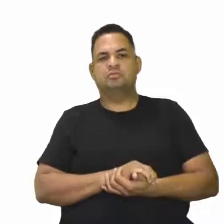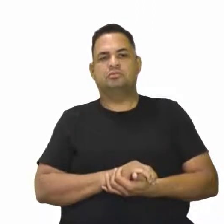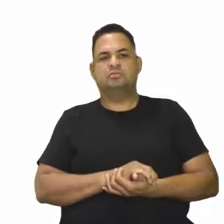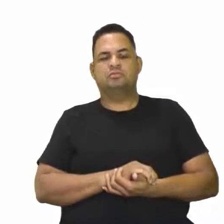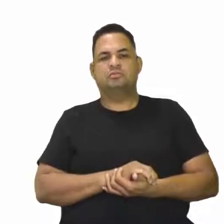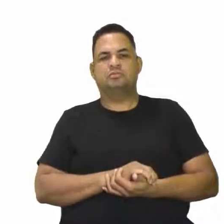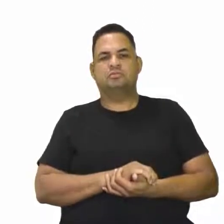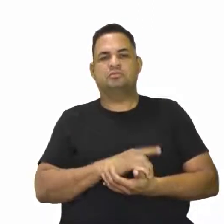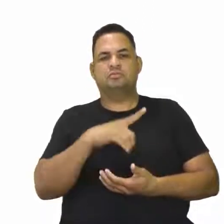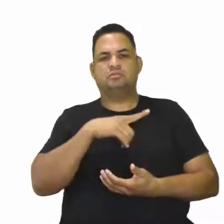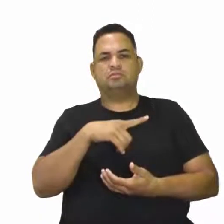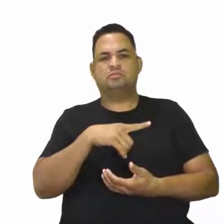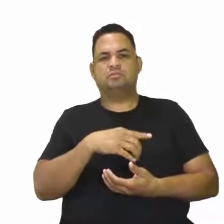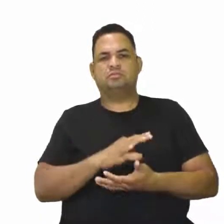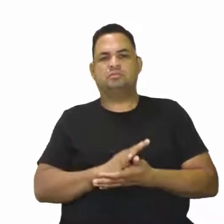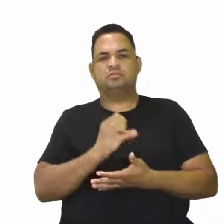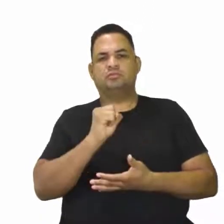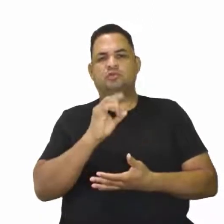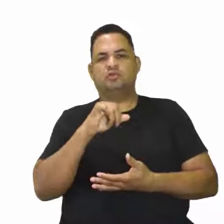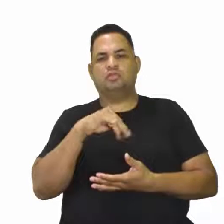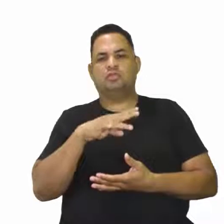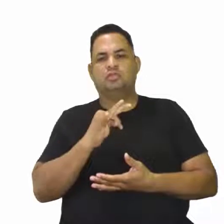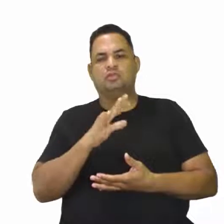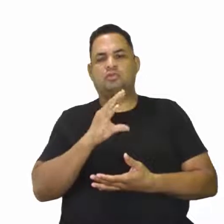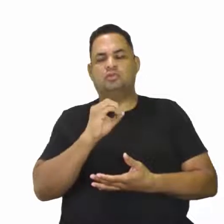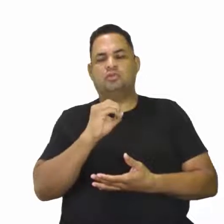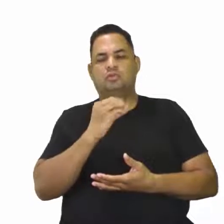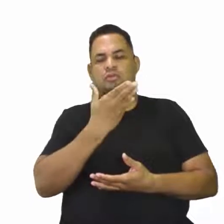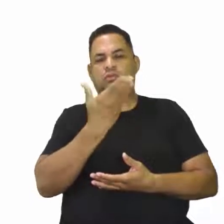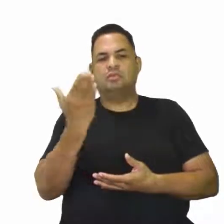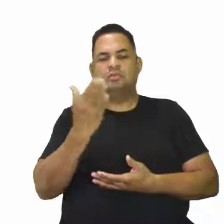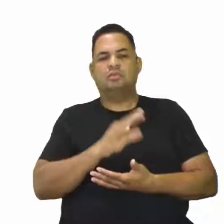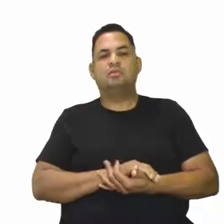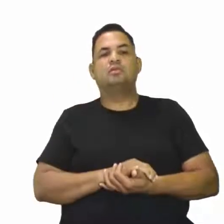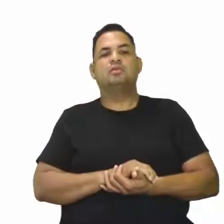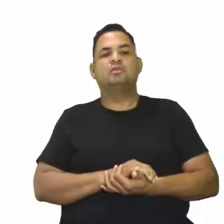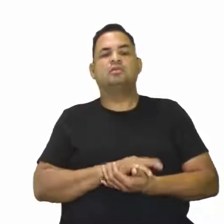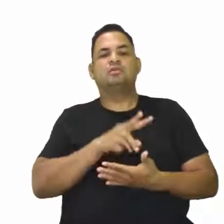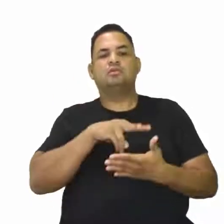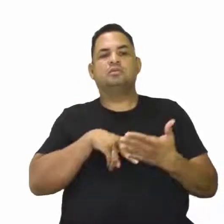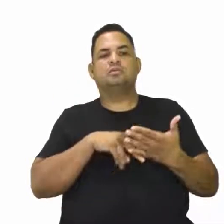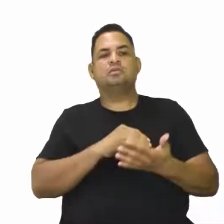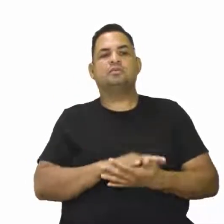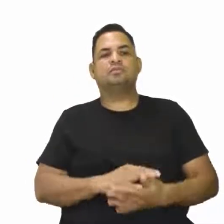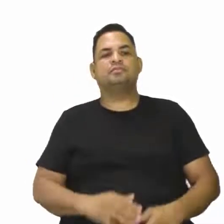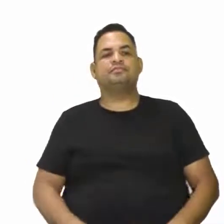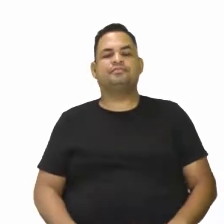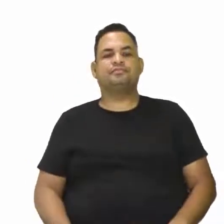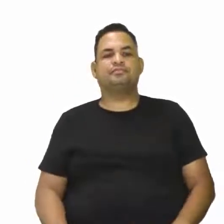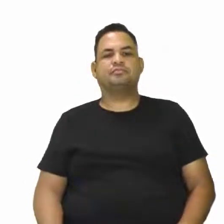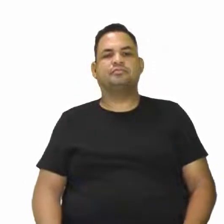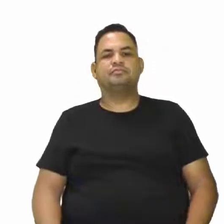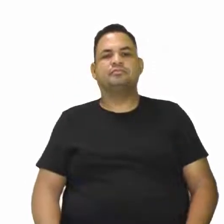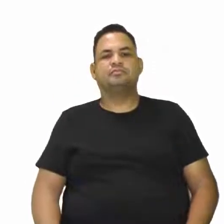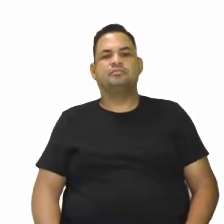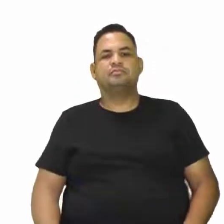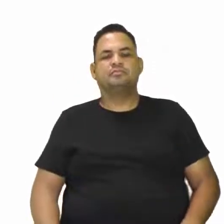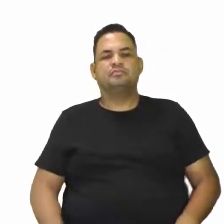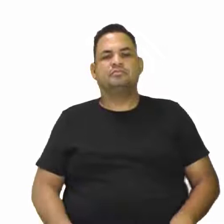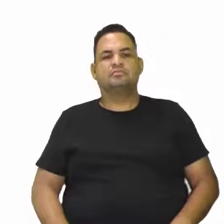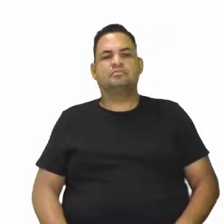questão 3, nós temos aí um soneto. Vamos lá ler. Desmaiar-se,